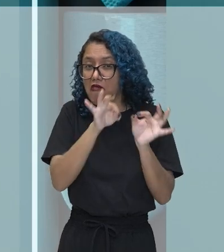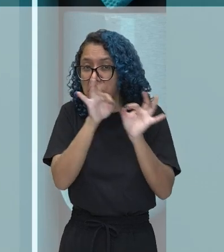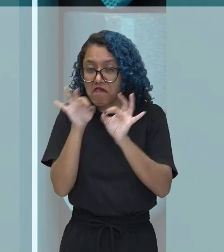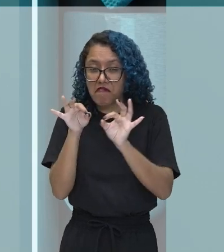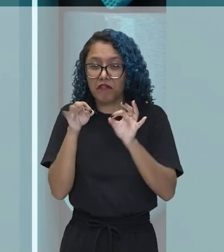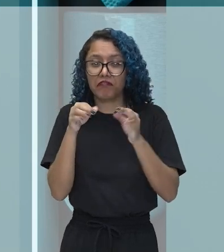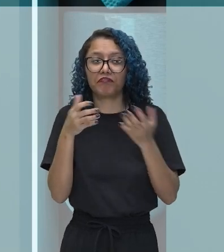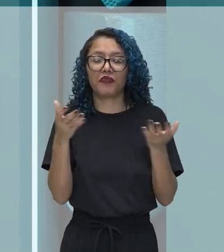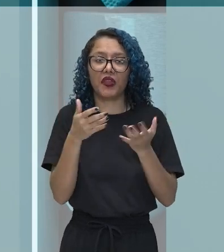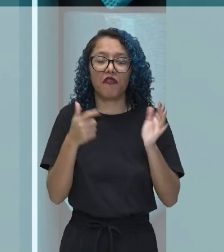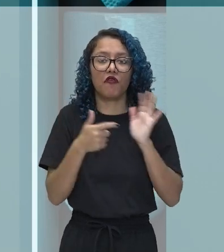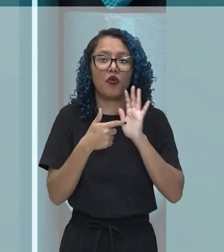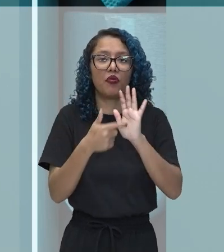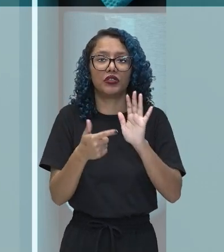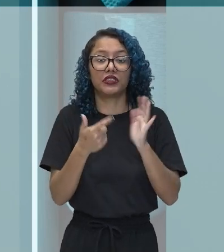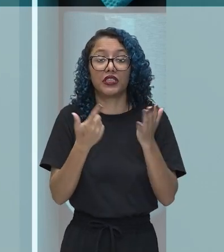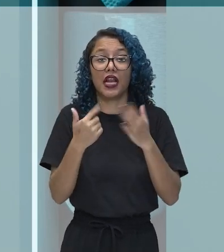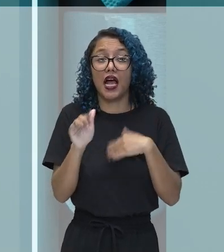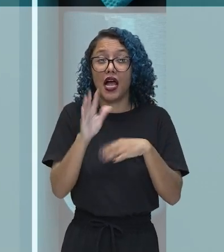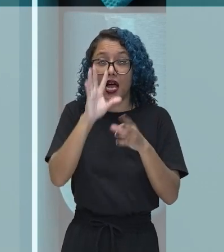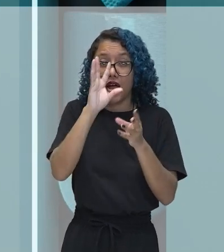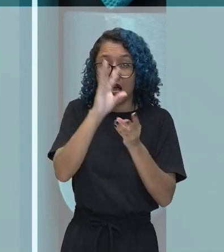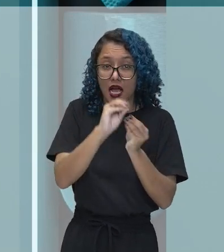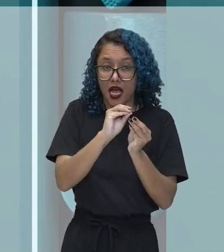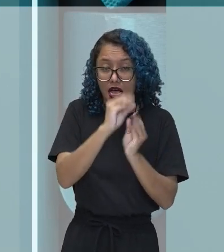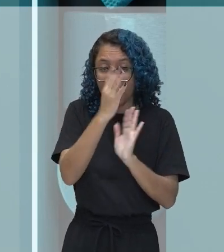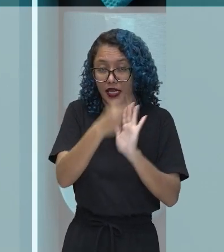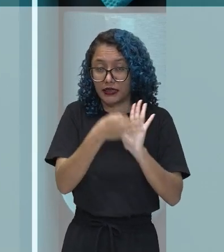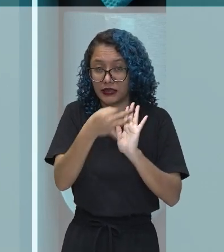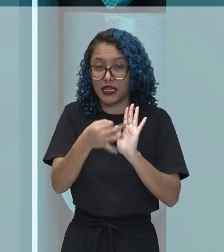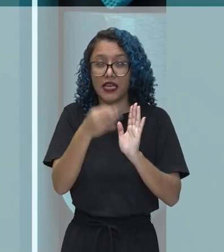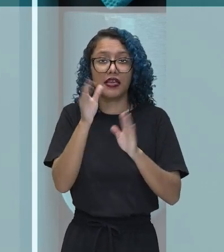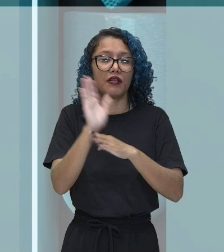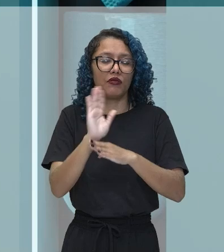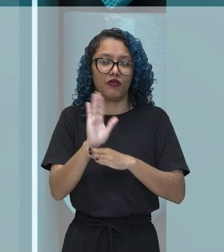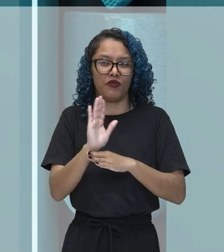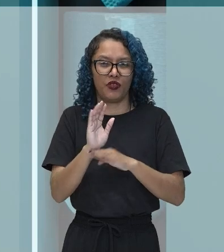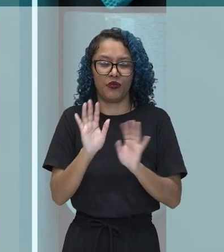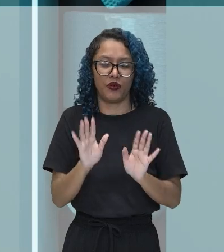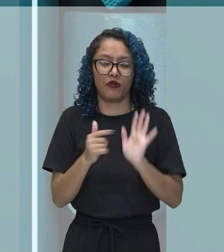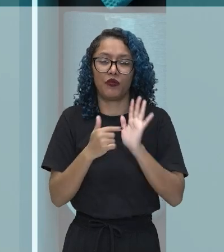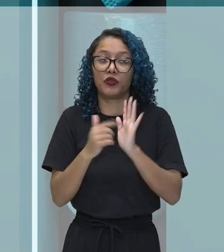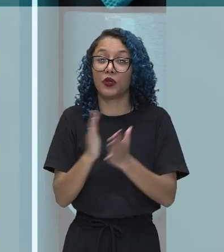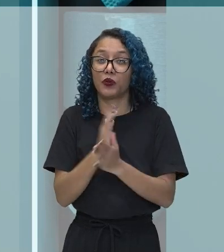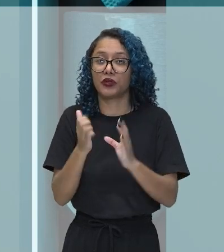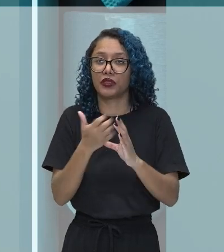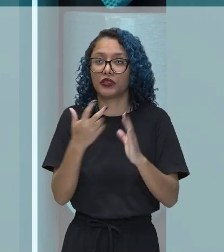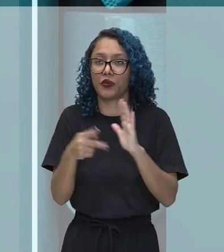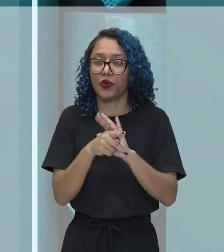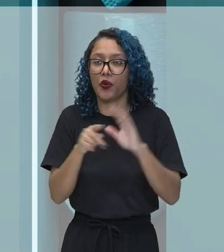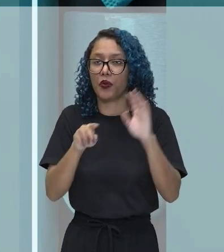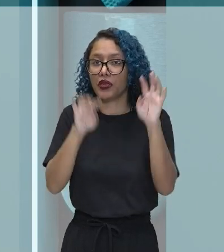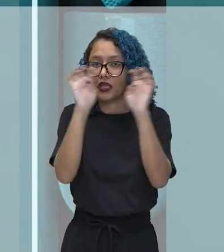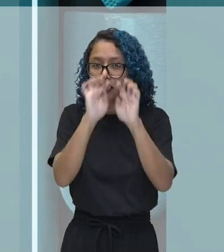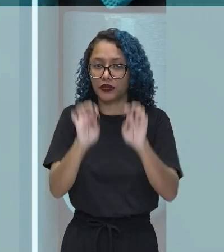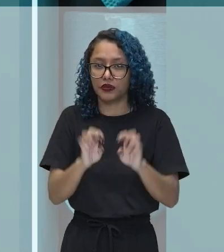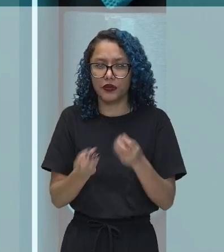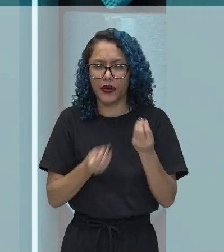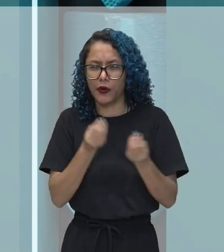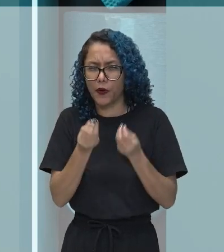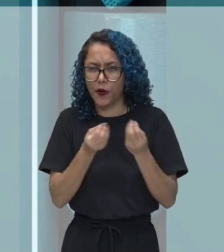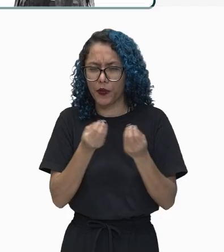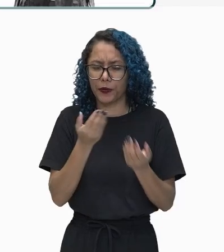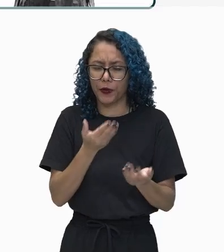uma resenha de um filme. Olha só, vamos ver algumas características dessa estrutura, de como se dá essa